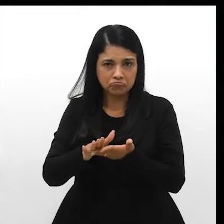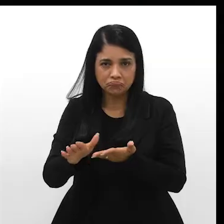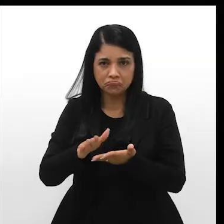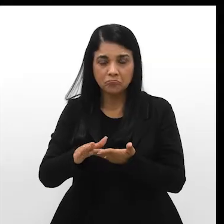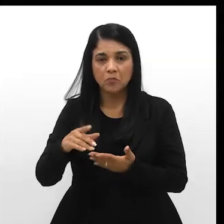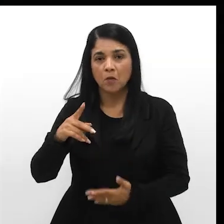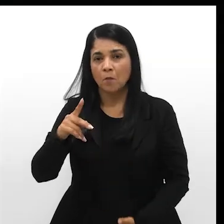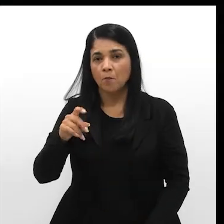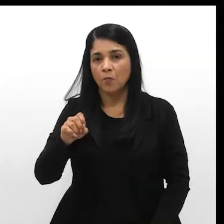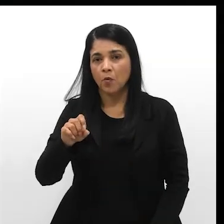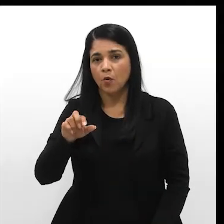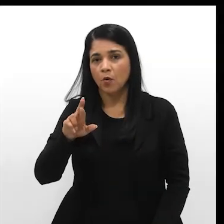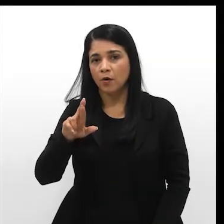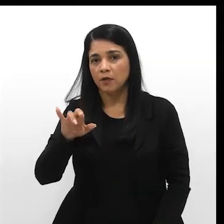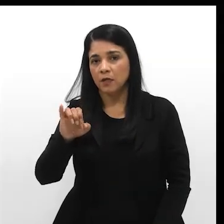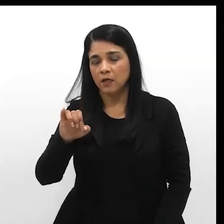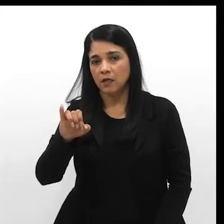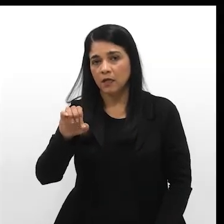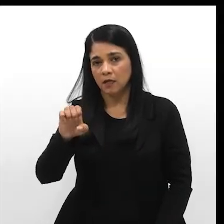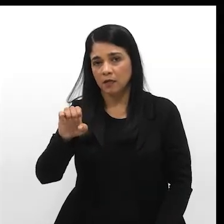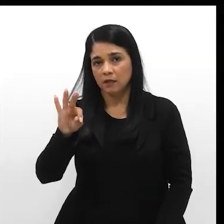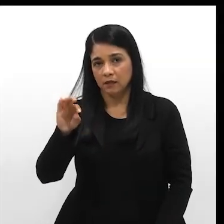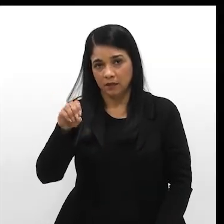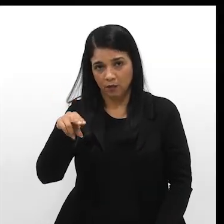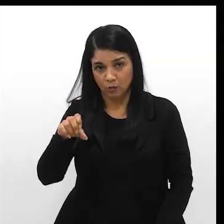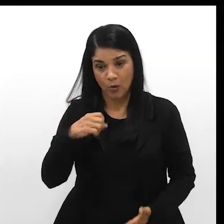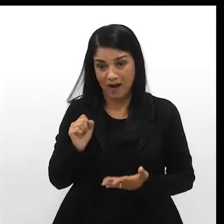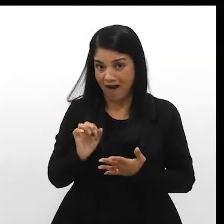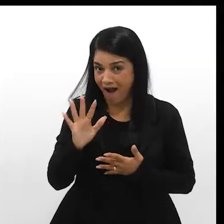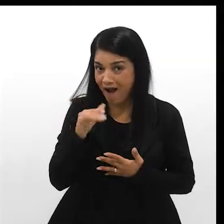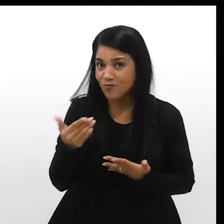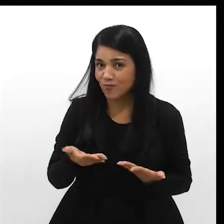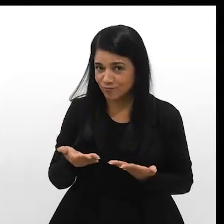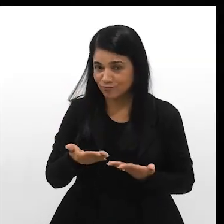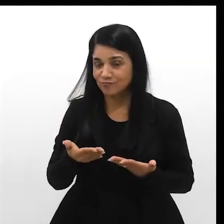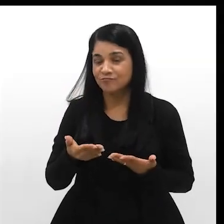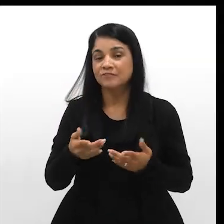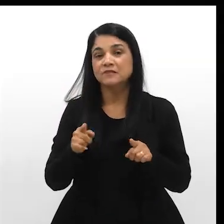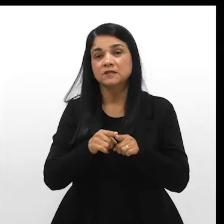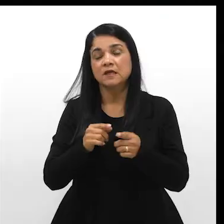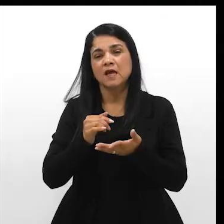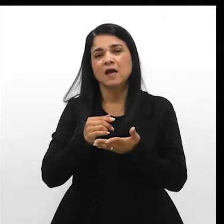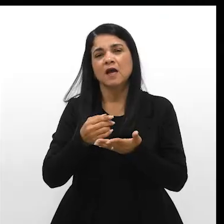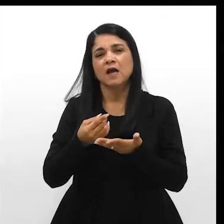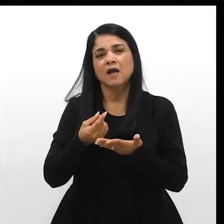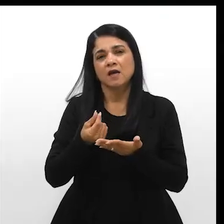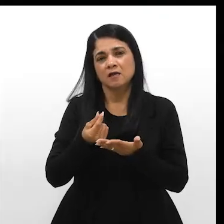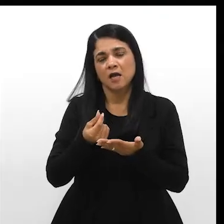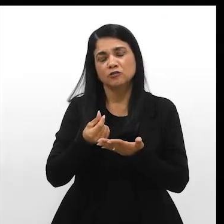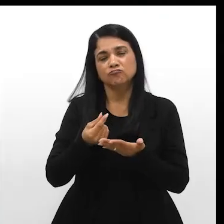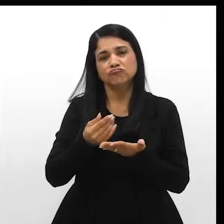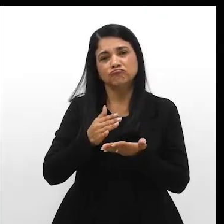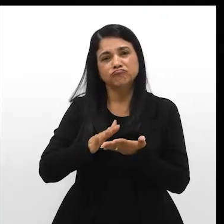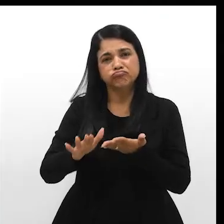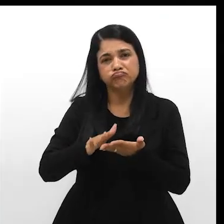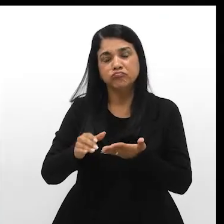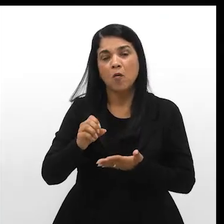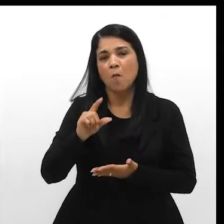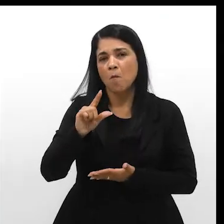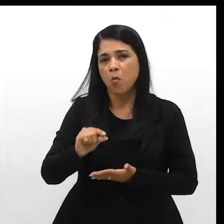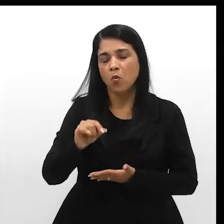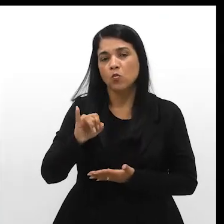pouco poliuretano, né? Que é caríssimo hoje em dia, poliuretano é uma coisa horrorosa. E gasta pouco